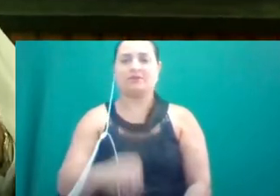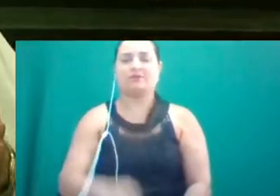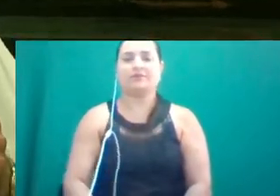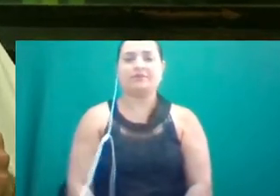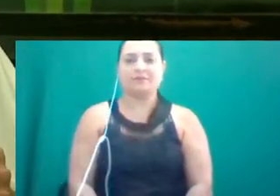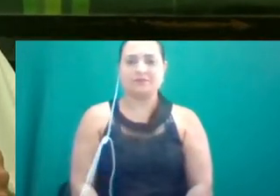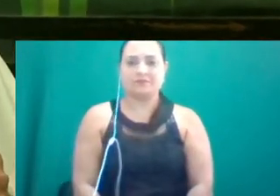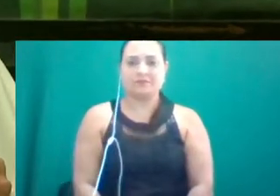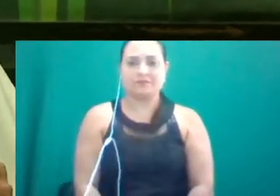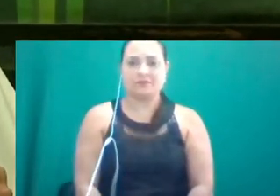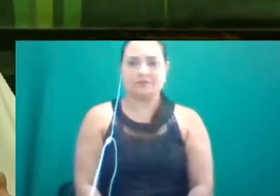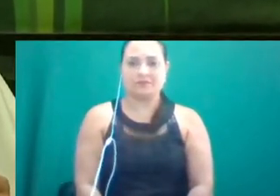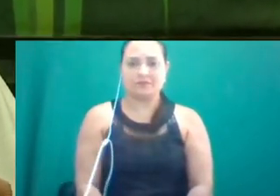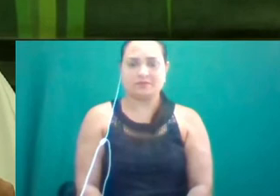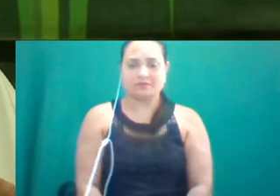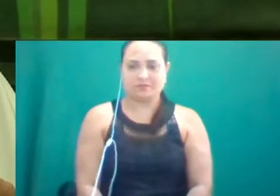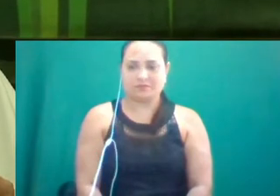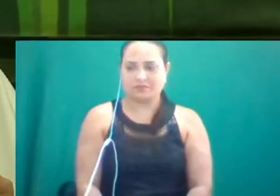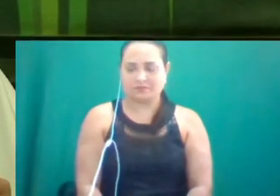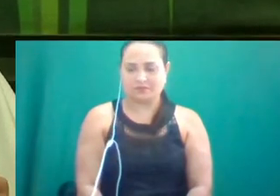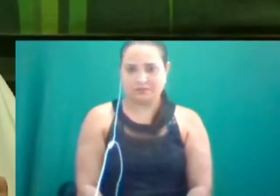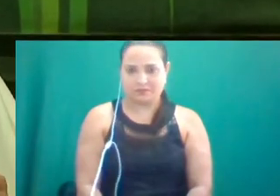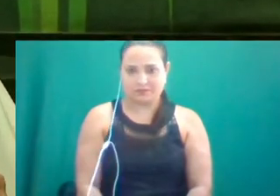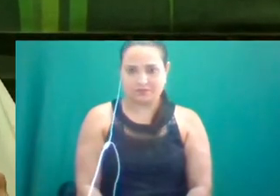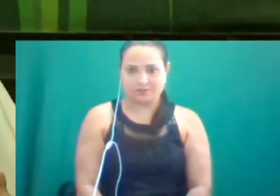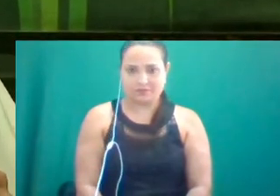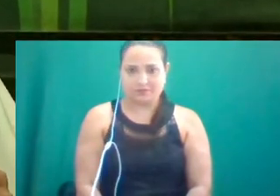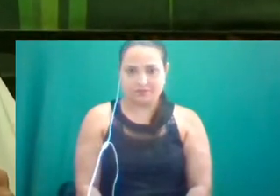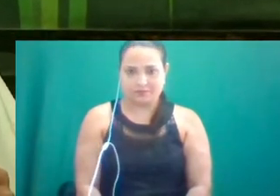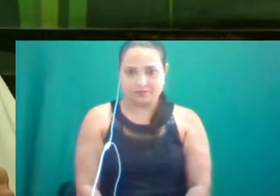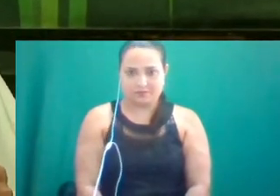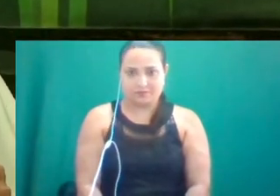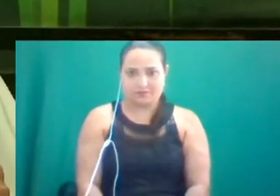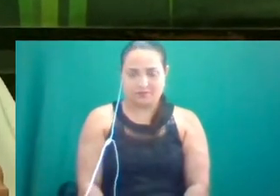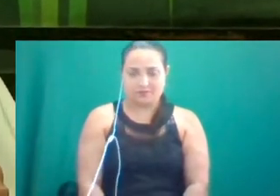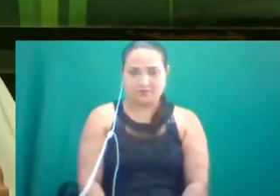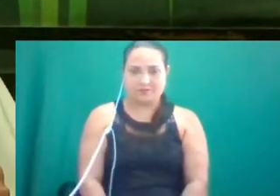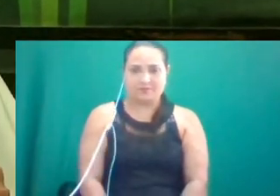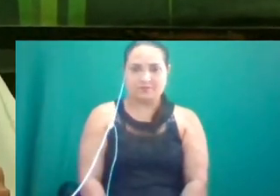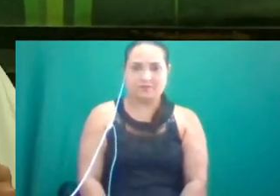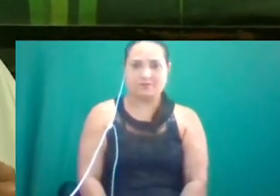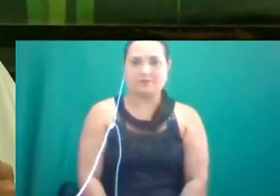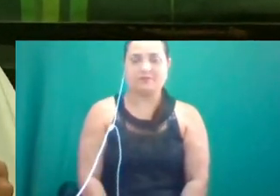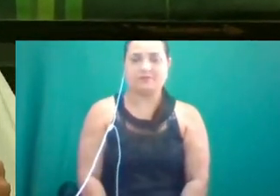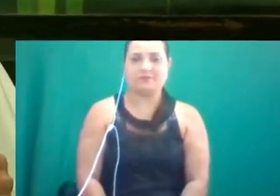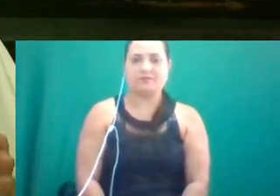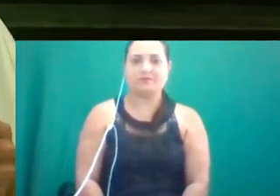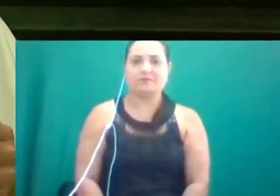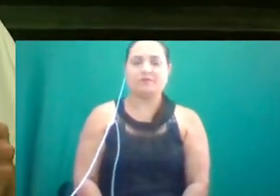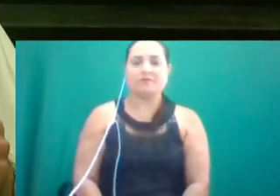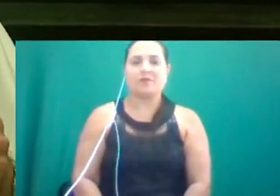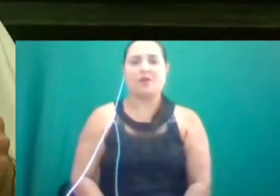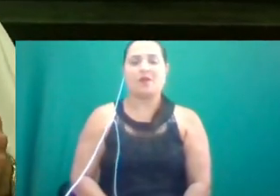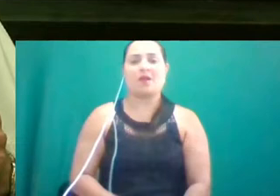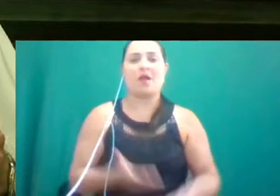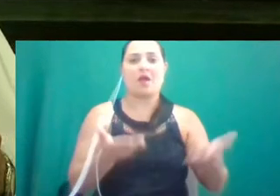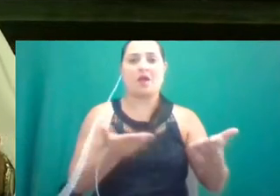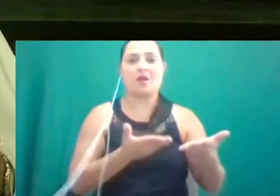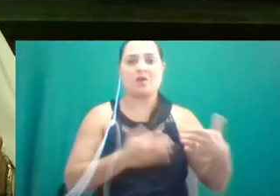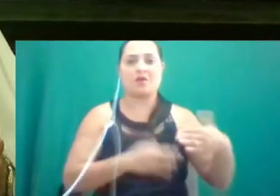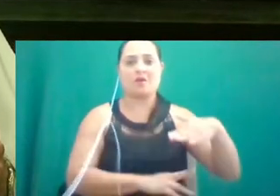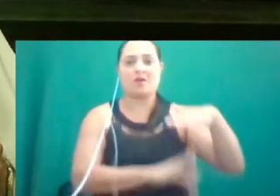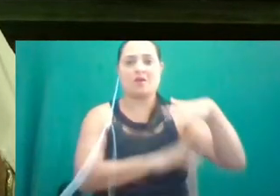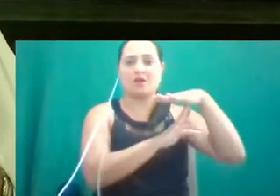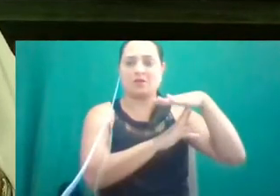Eu, Marcelo Brito Carneiro Leão, reitor da Universidade Federal Rural de Pernambuco, no uso de minhas atribuições